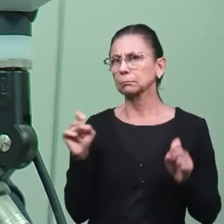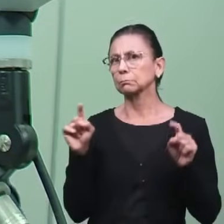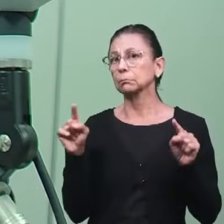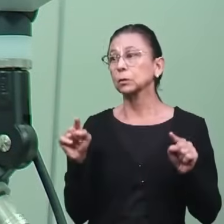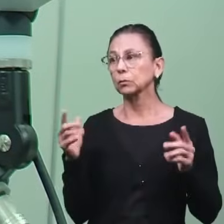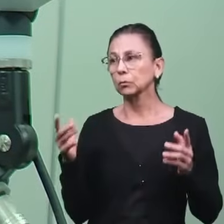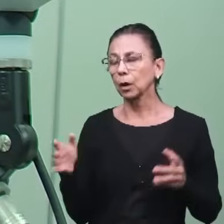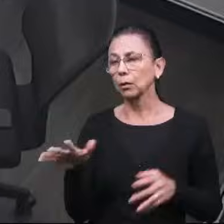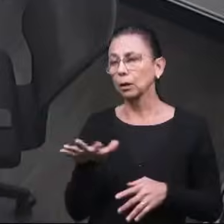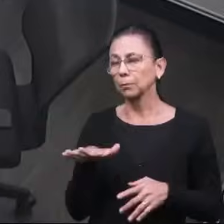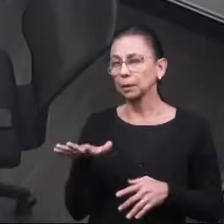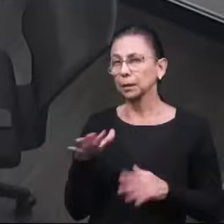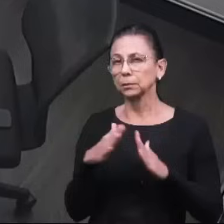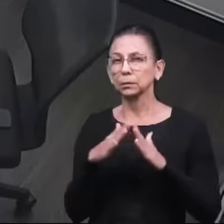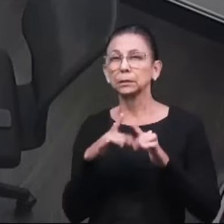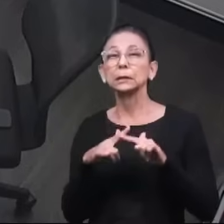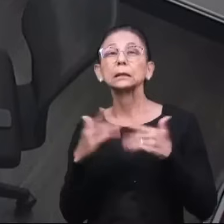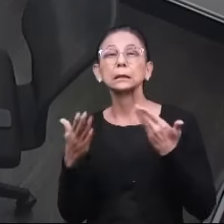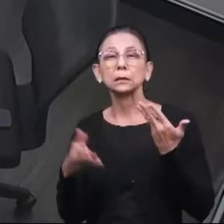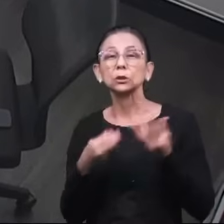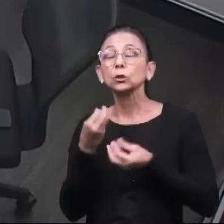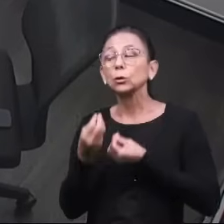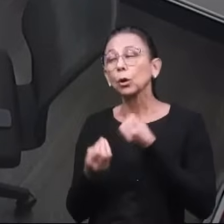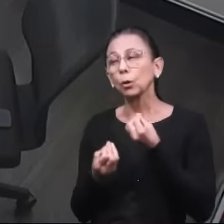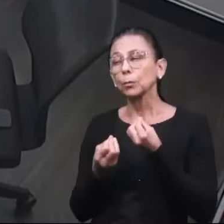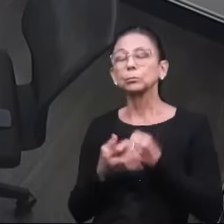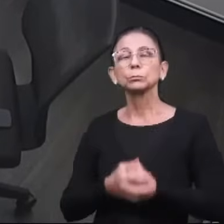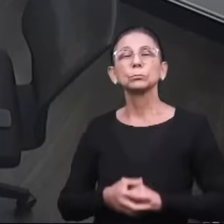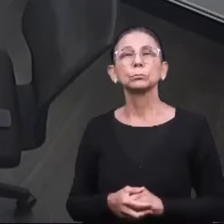dentro do ambiente da igreja, do funcionamento da igreja.